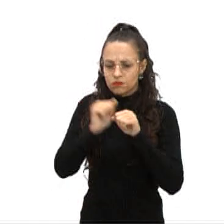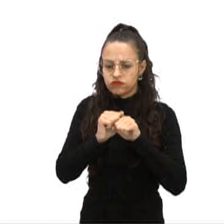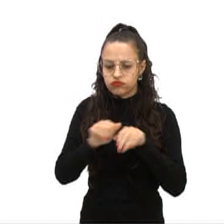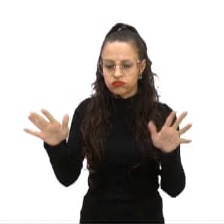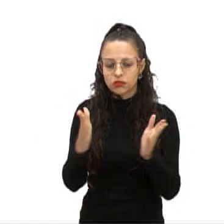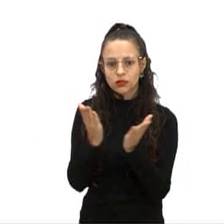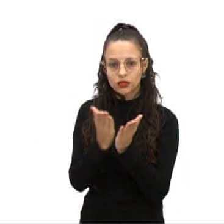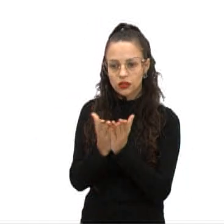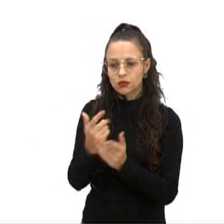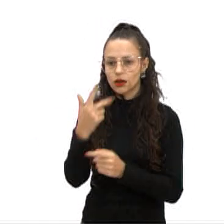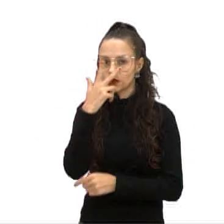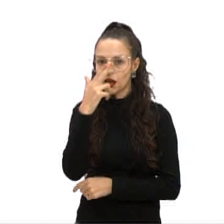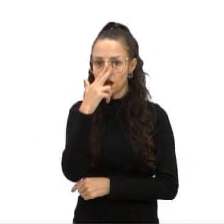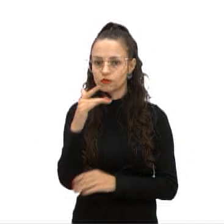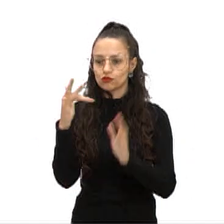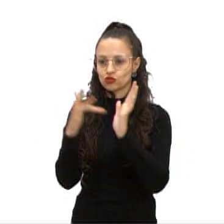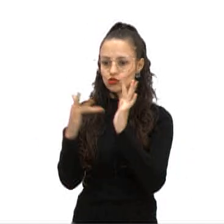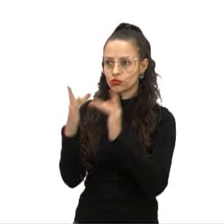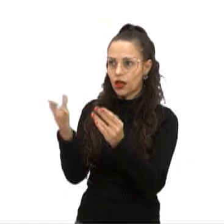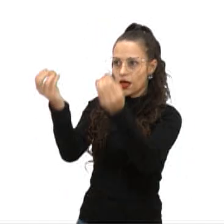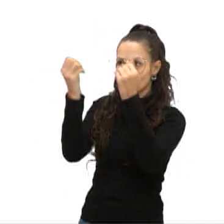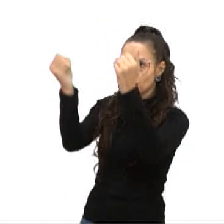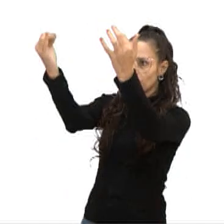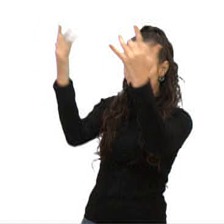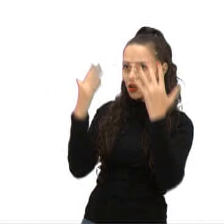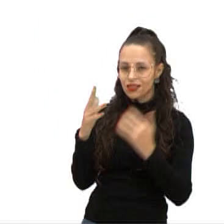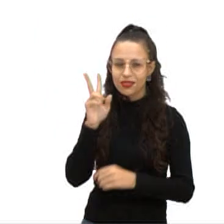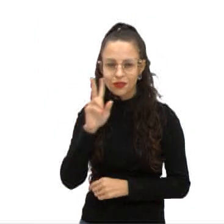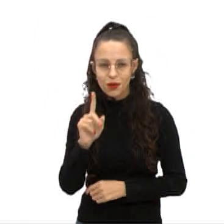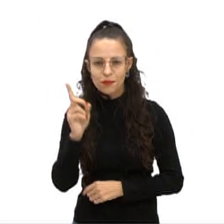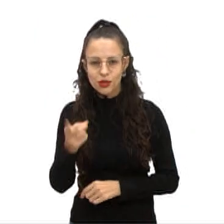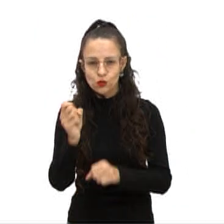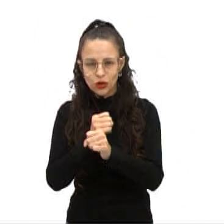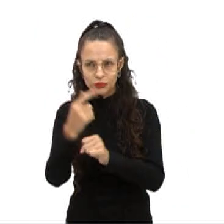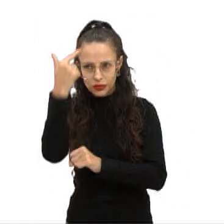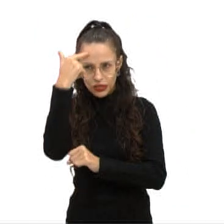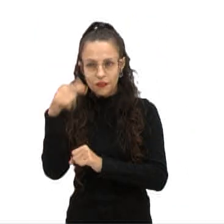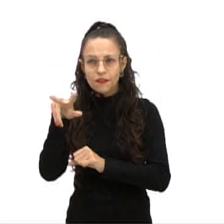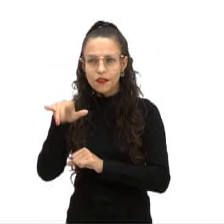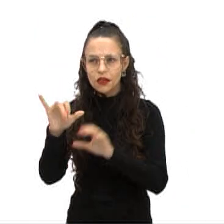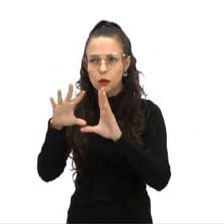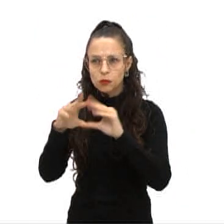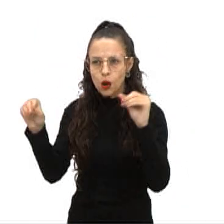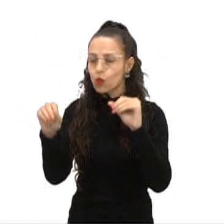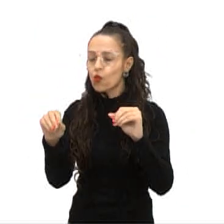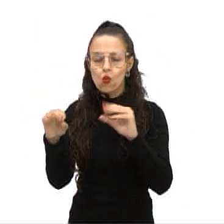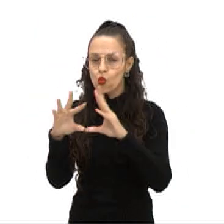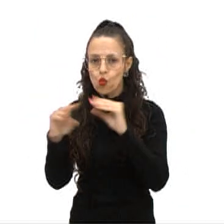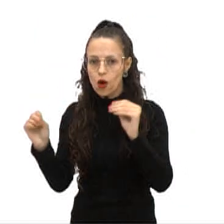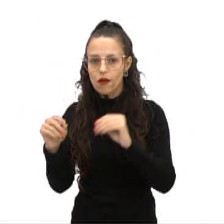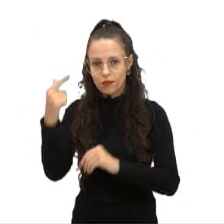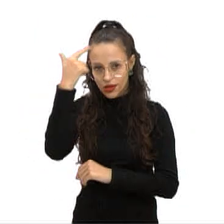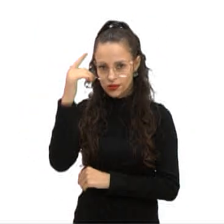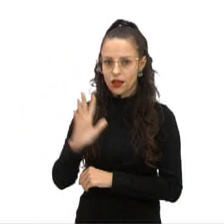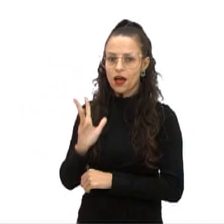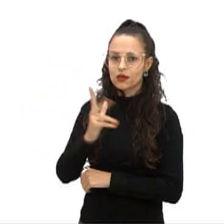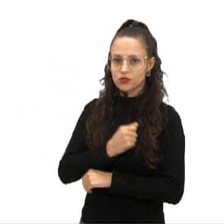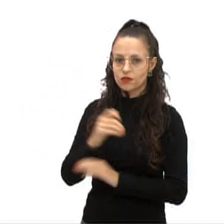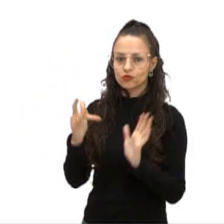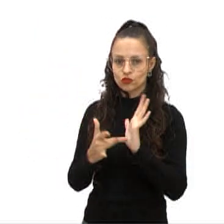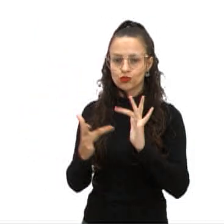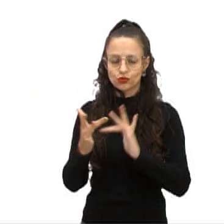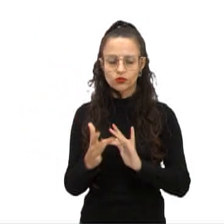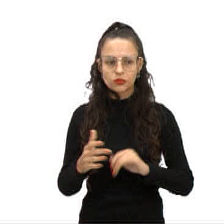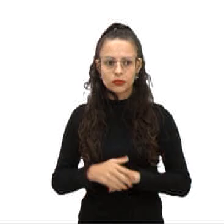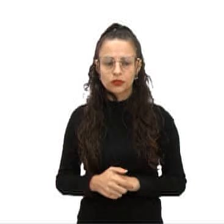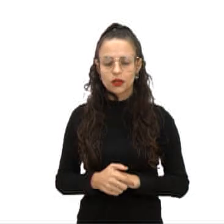porque achavam que Cristo havia dado uma bênção. Como eu falei, a ideia dos 1.000 anos, acharam que o mundo ia acabar em 1.000 anos, lá na Idade Média, e não acabou, né? Os